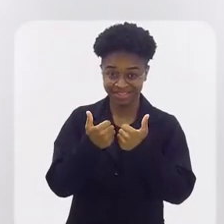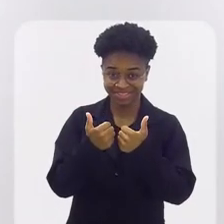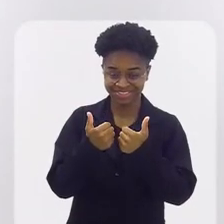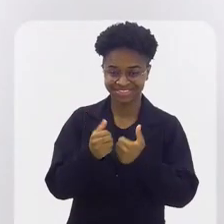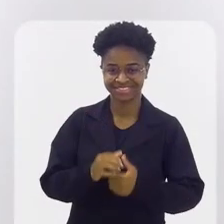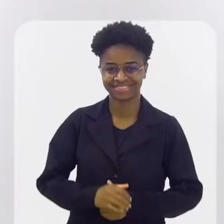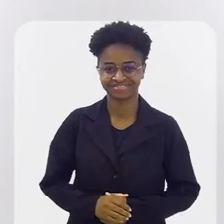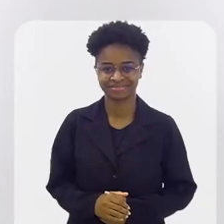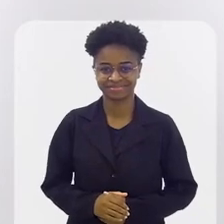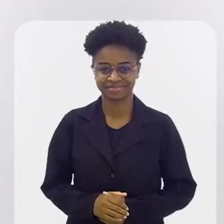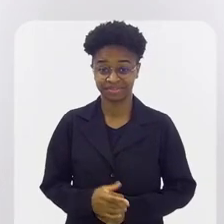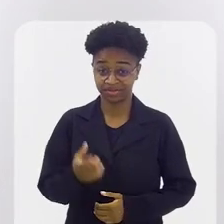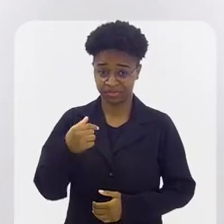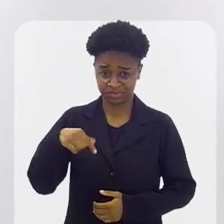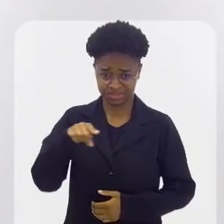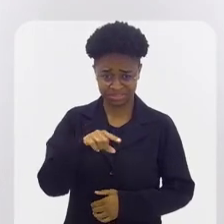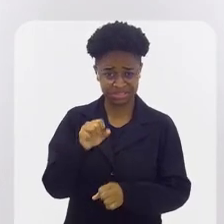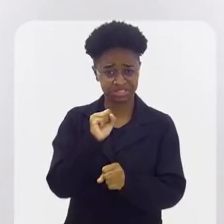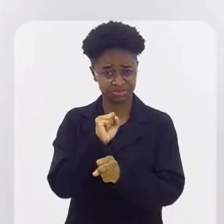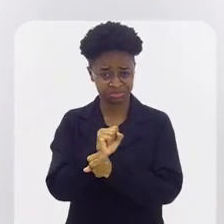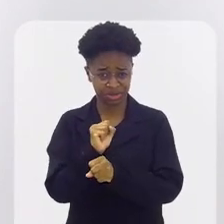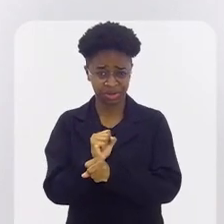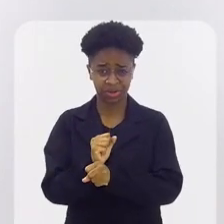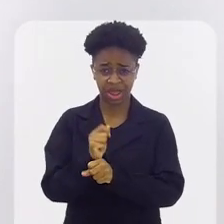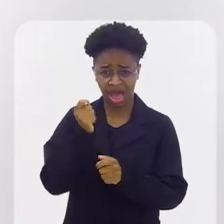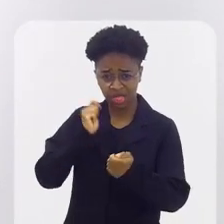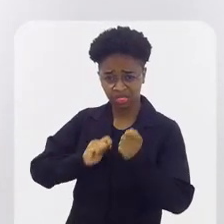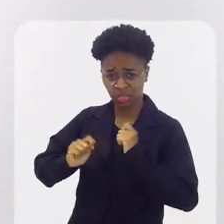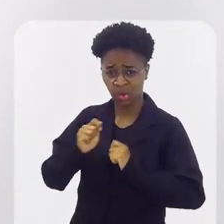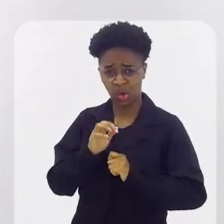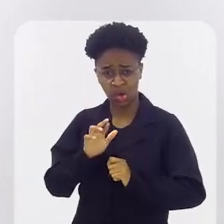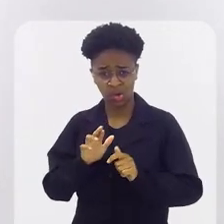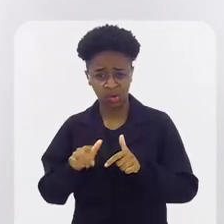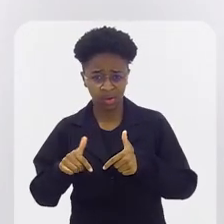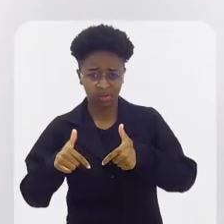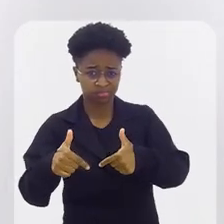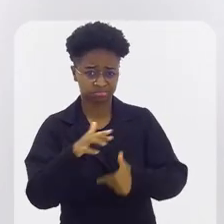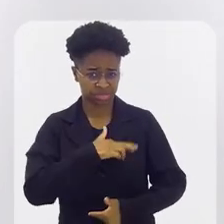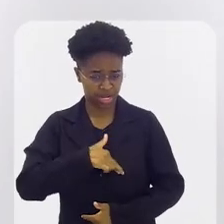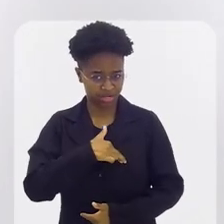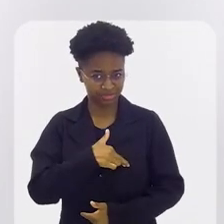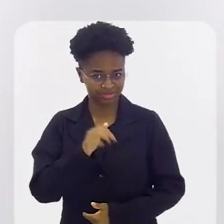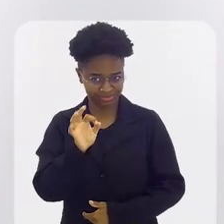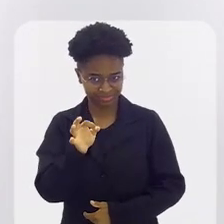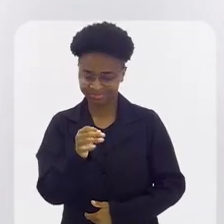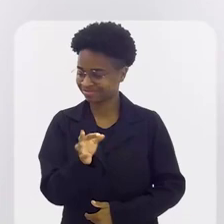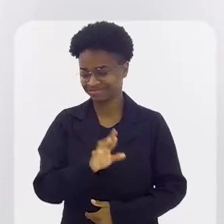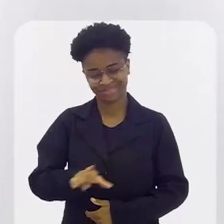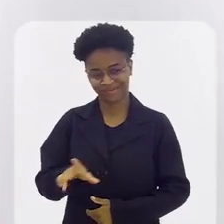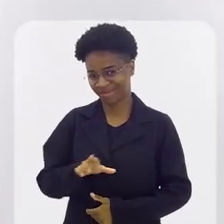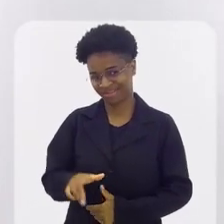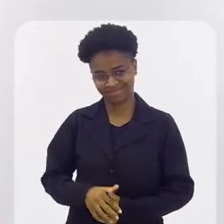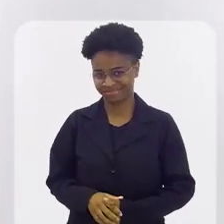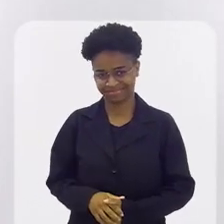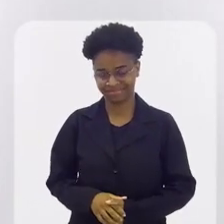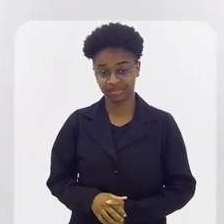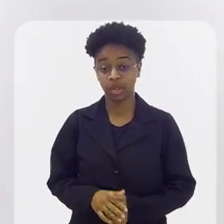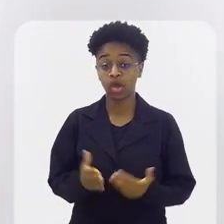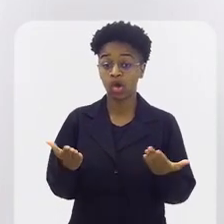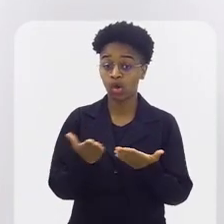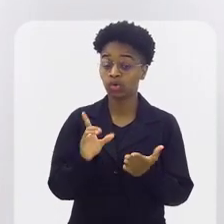Como vão? Estão esperando um ator, um religioso, alguma coisa assim, né? Né,